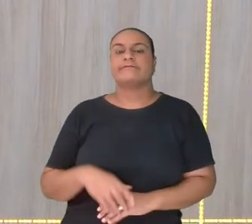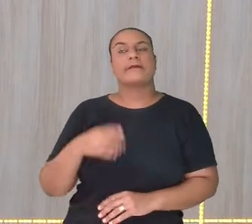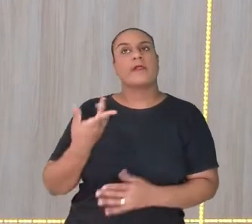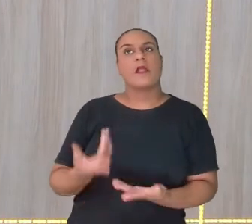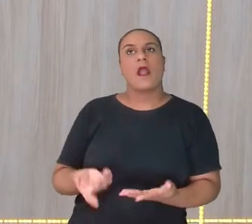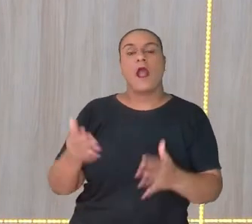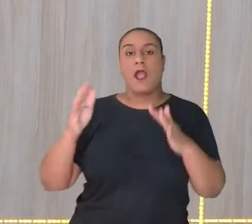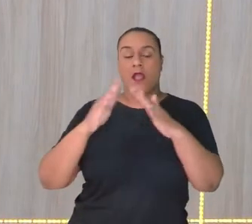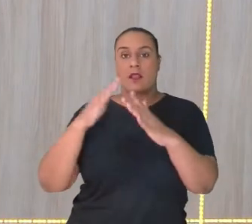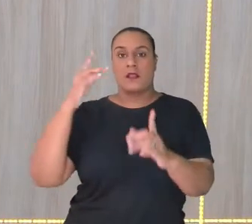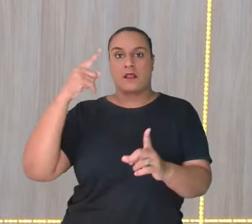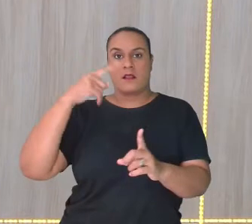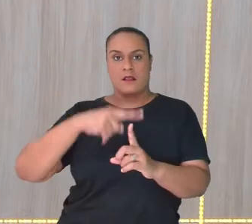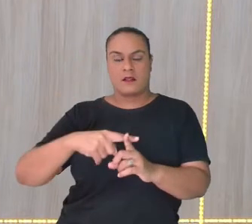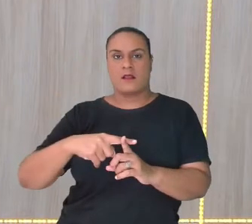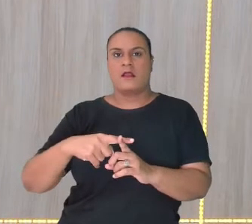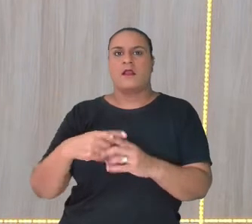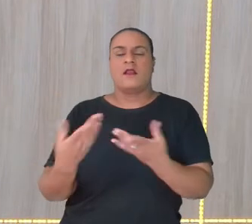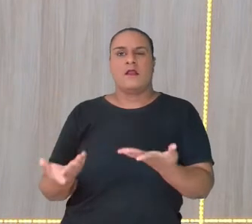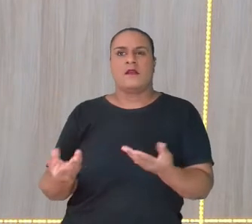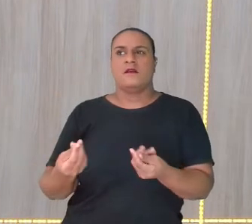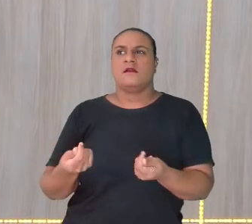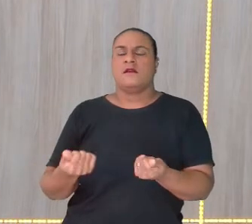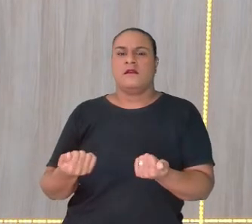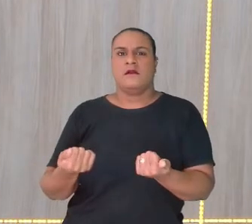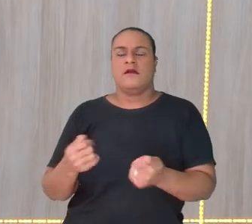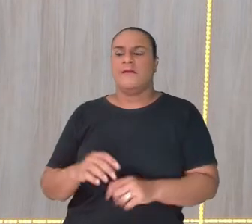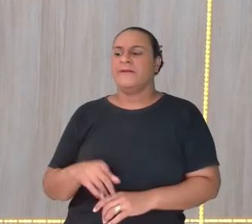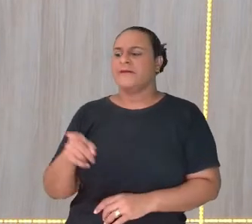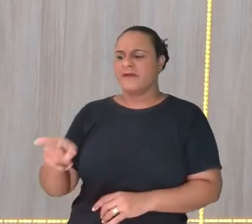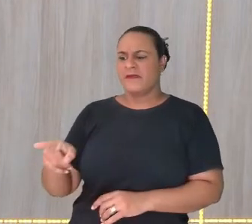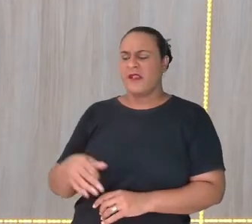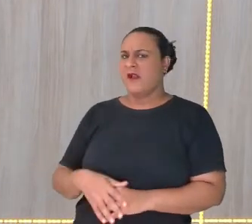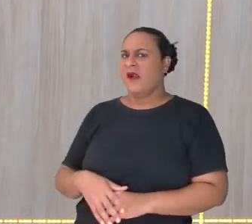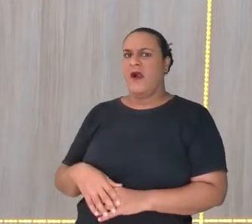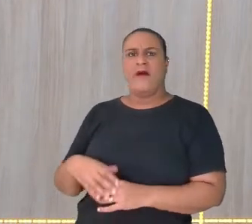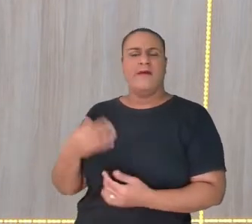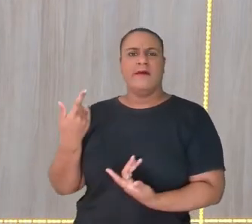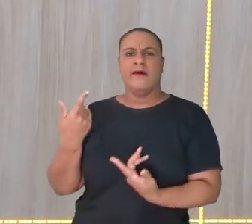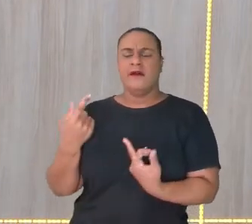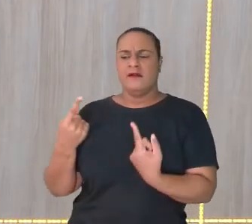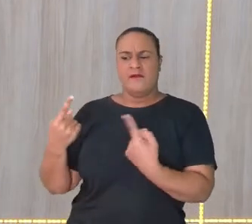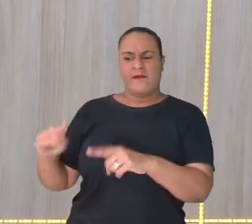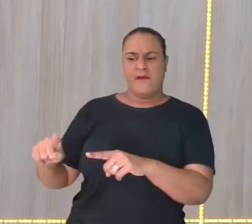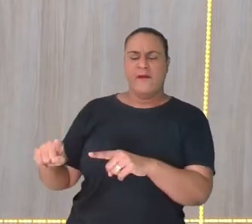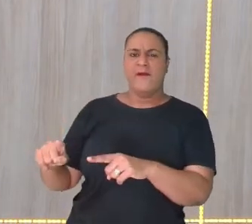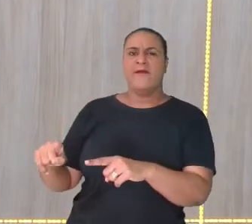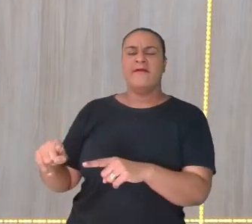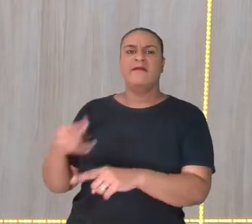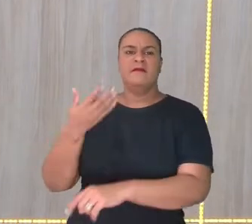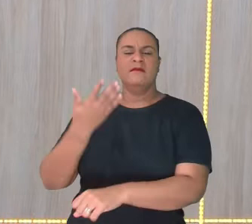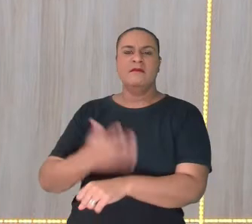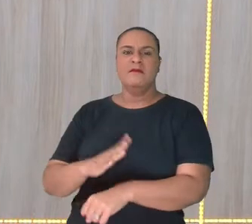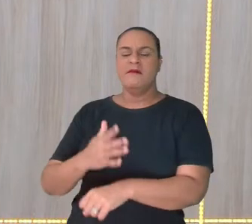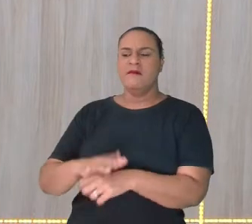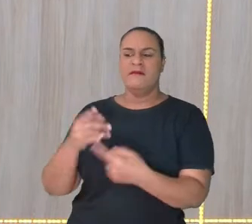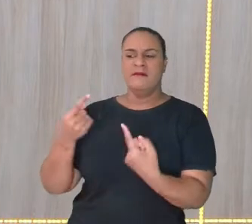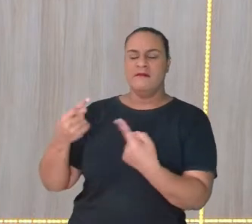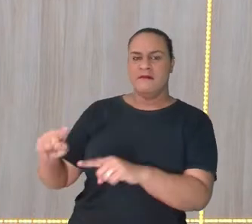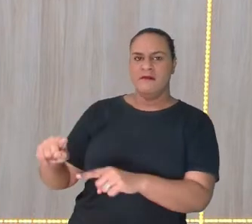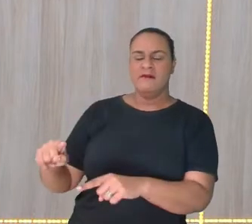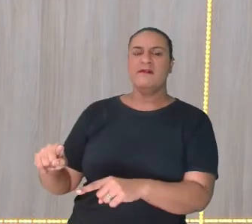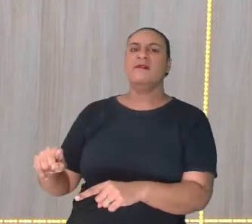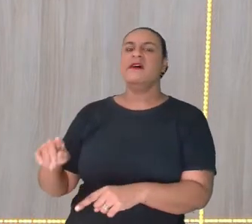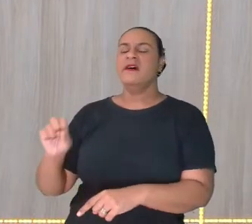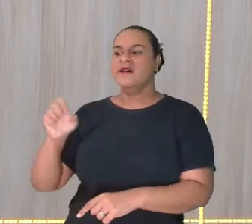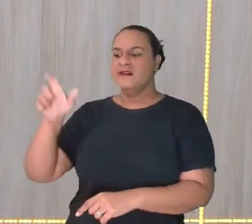que a igreja ela condenava uma determinada prática, né, ousava, né, a